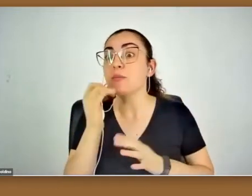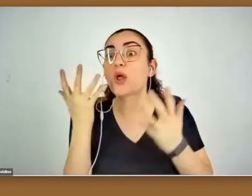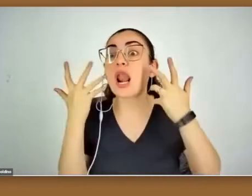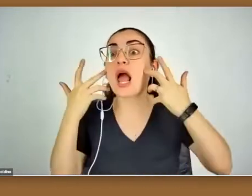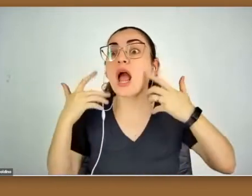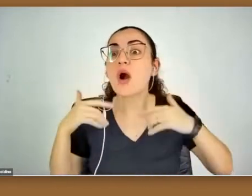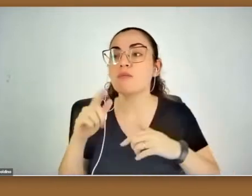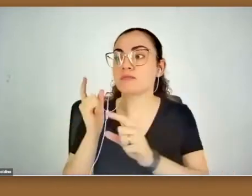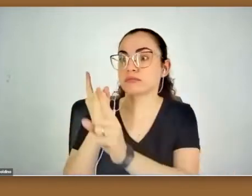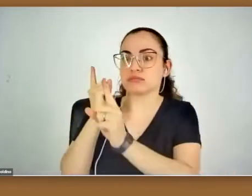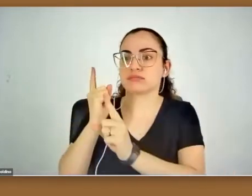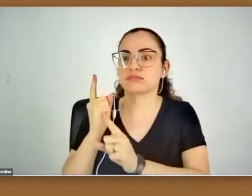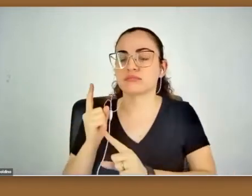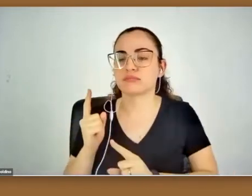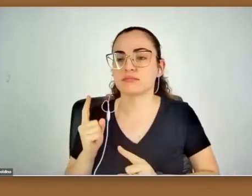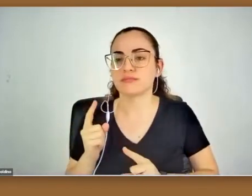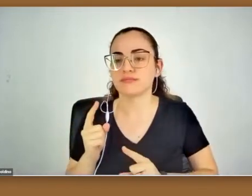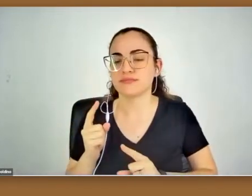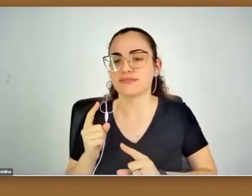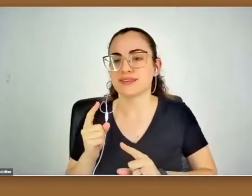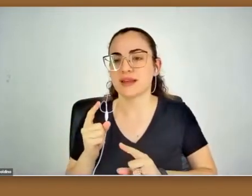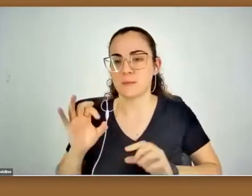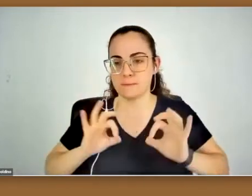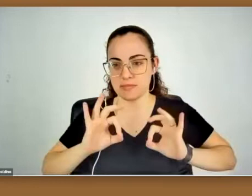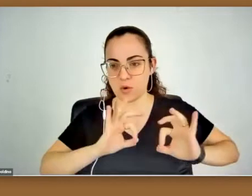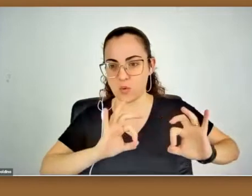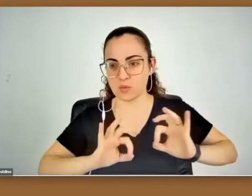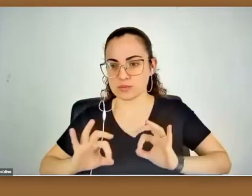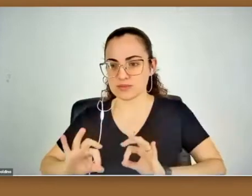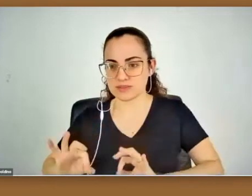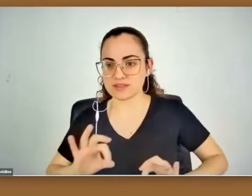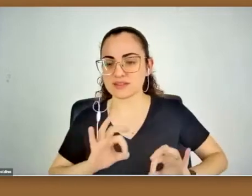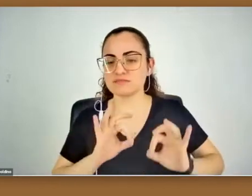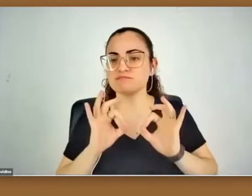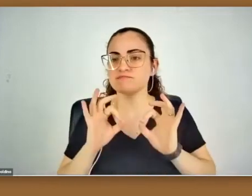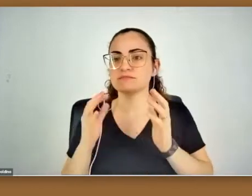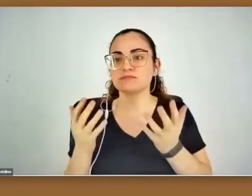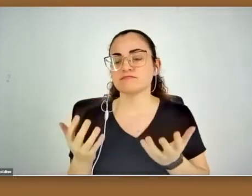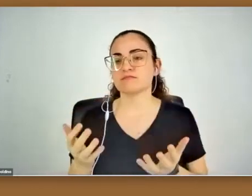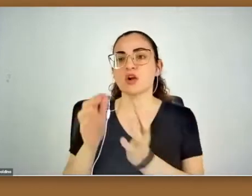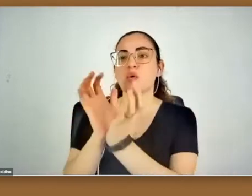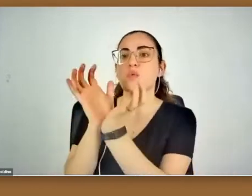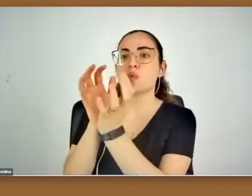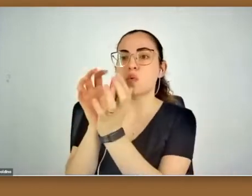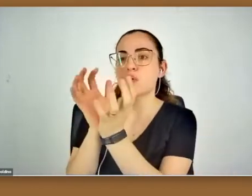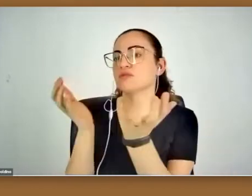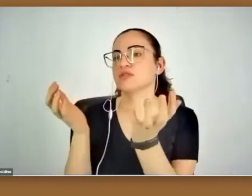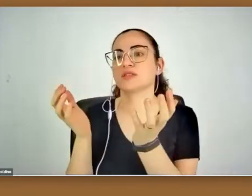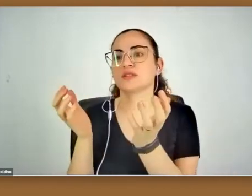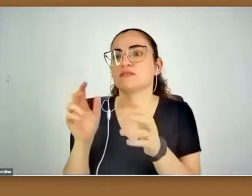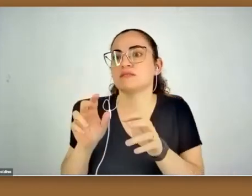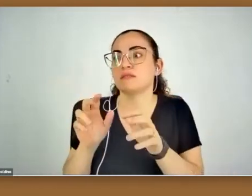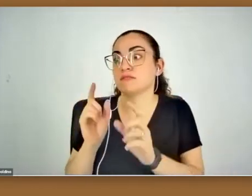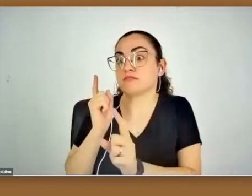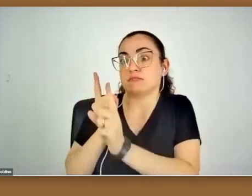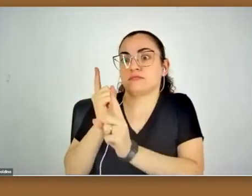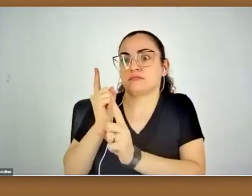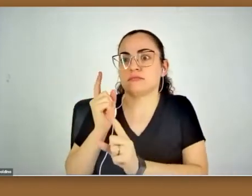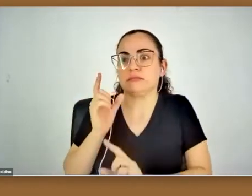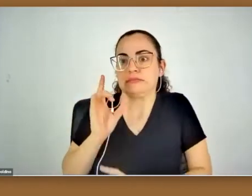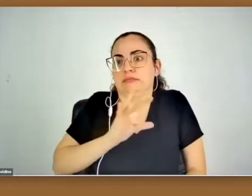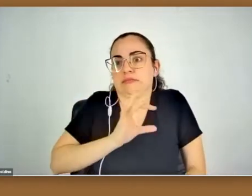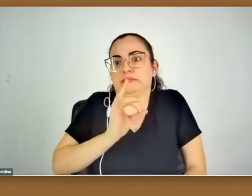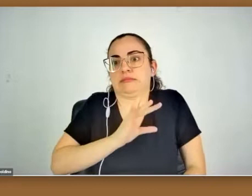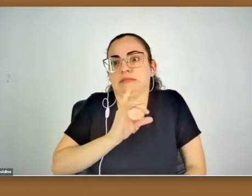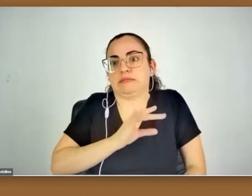perigoso, ou uma onça, né? A gente sempre imagina esses animais, um crocodilo, um jacaré. Mas e aí, pessoal, vocês